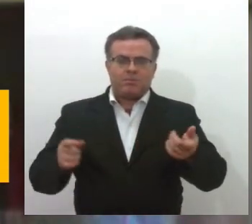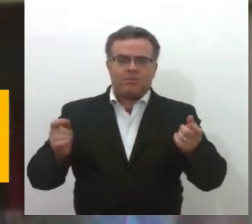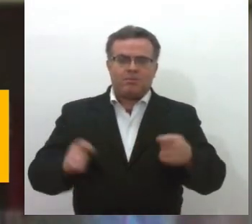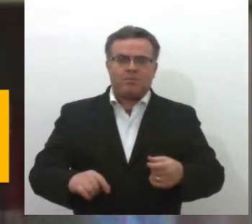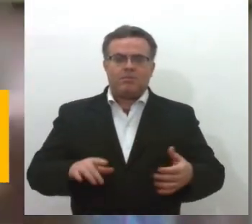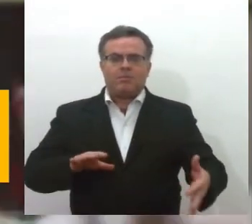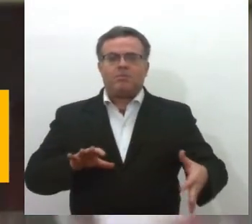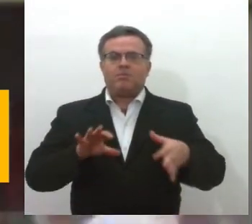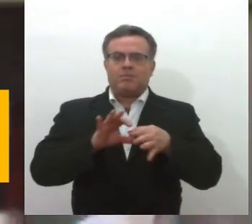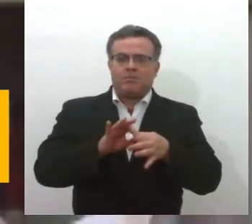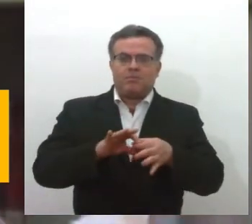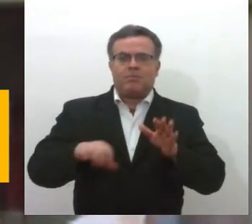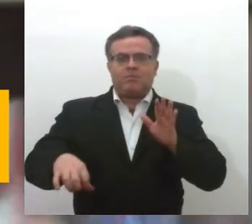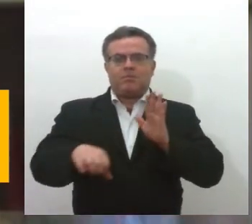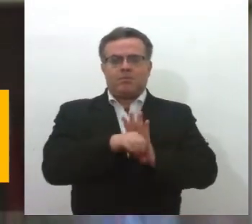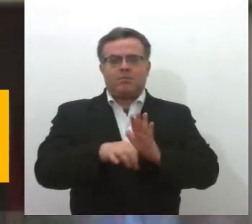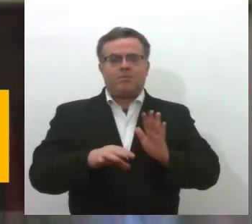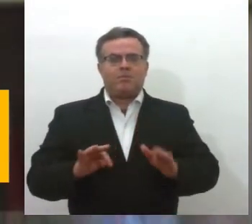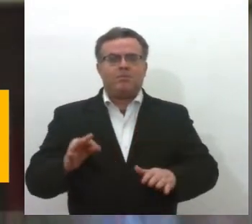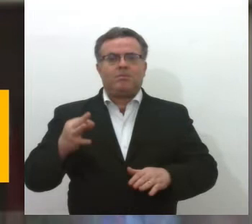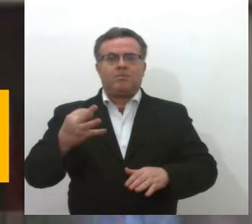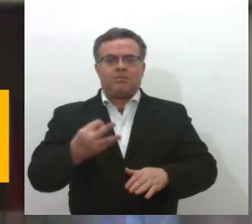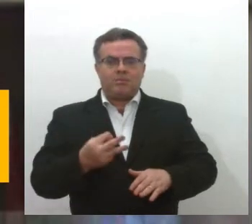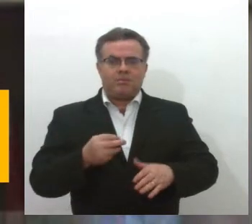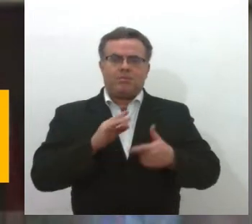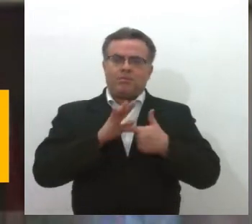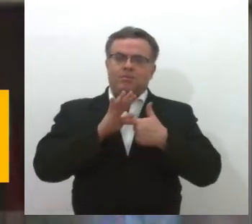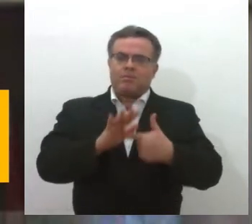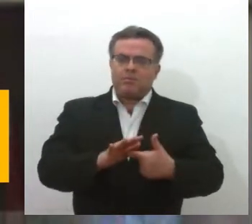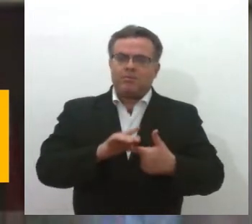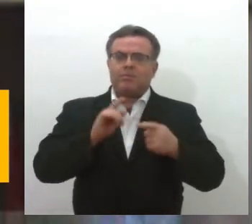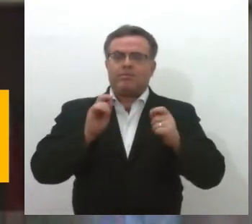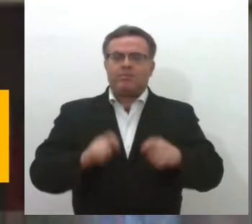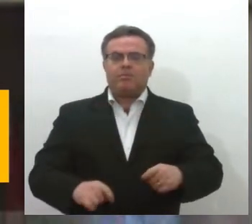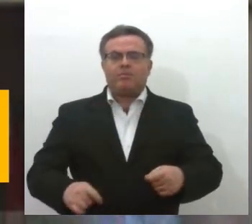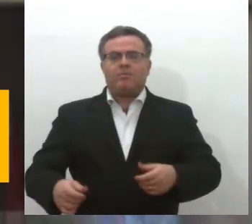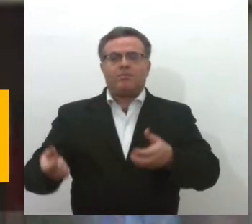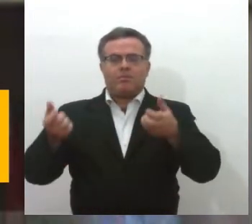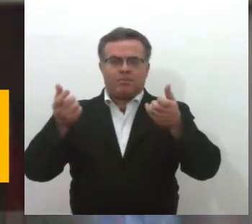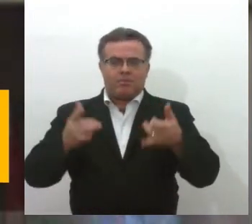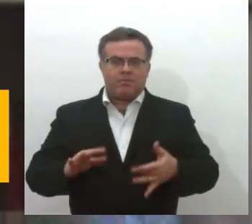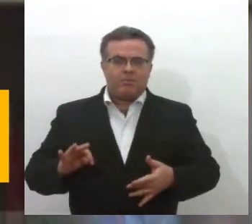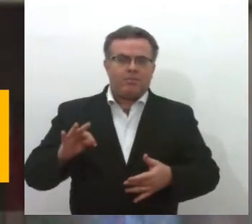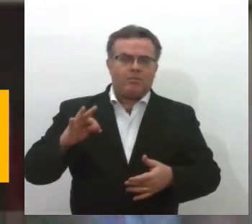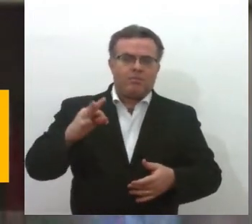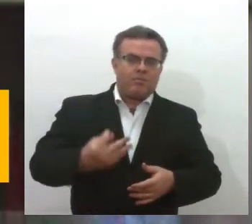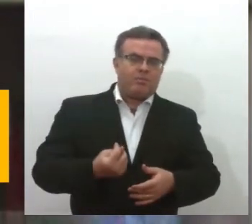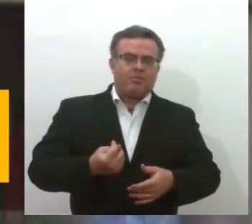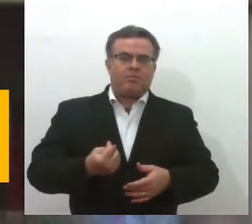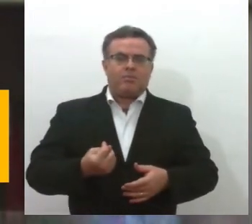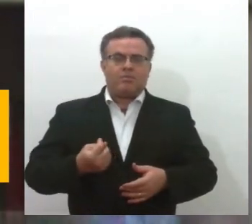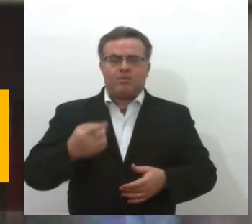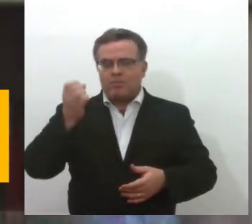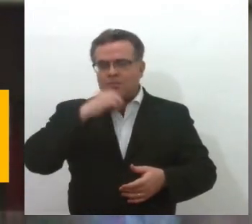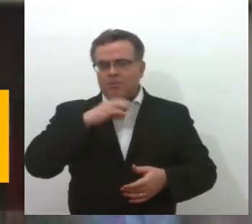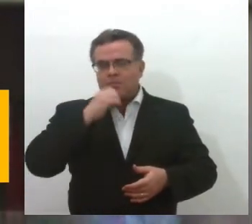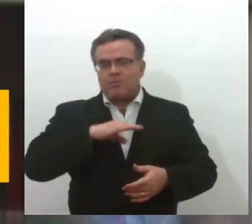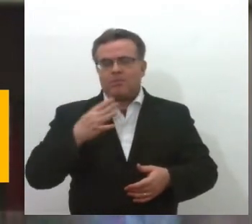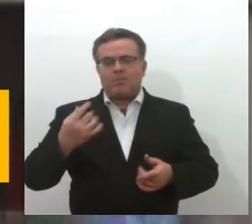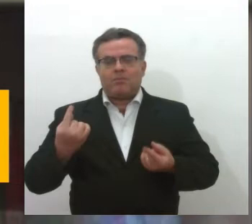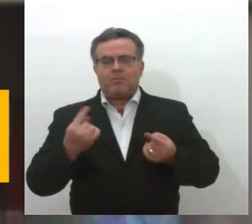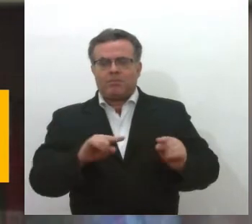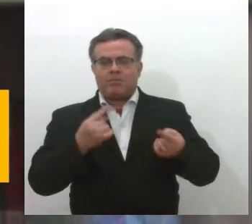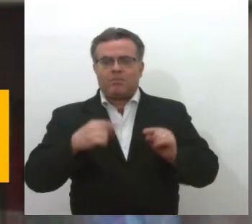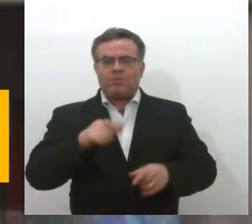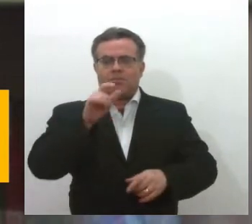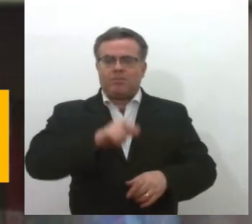configurariam crime. Então, nós temos um dispositivo amplo justamente para contemplar toda e qualquer situação que venha infligir dor e sofrimento ao